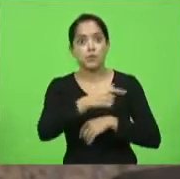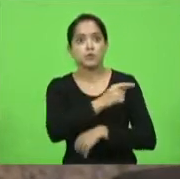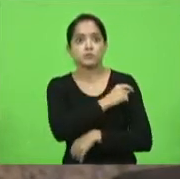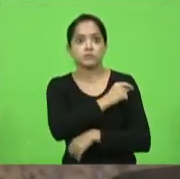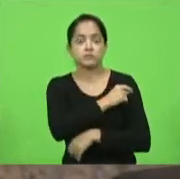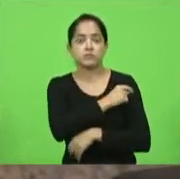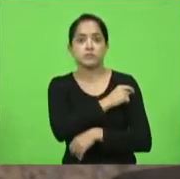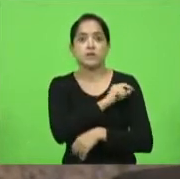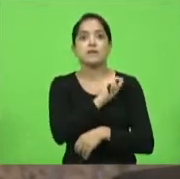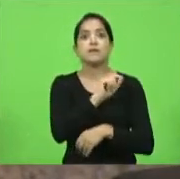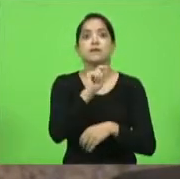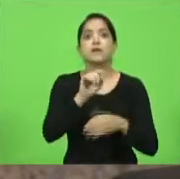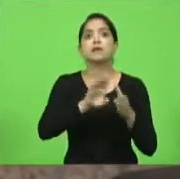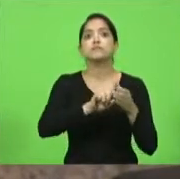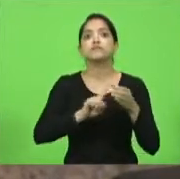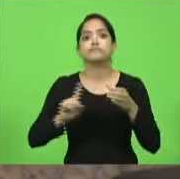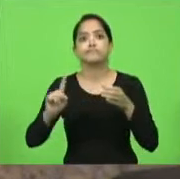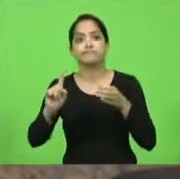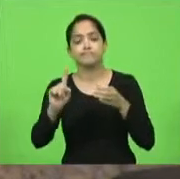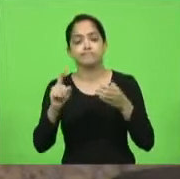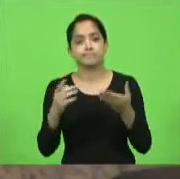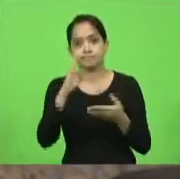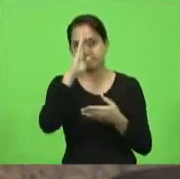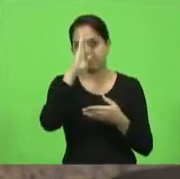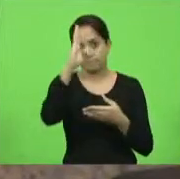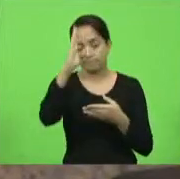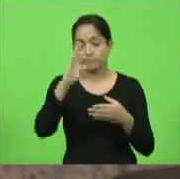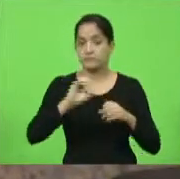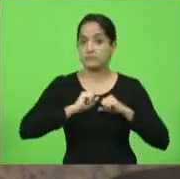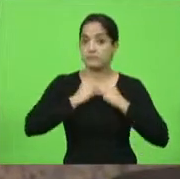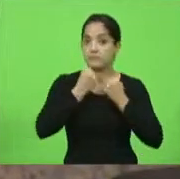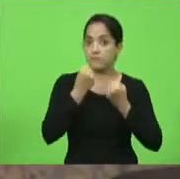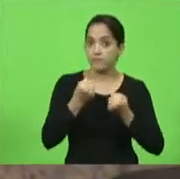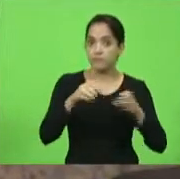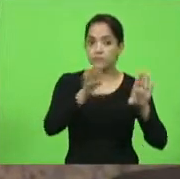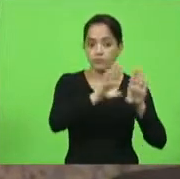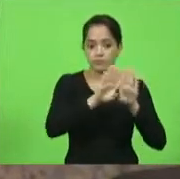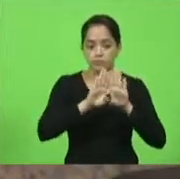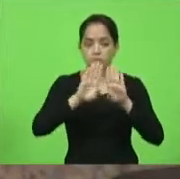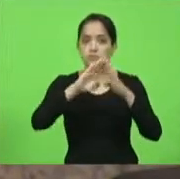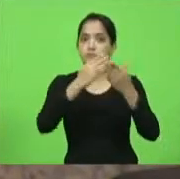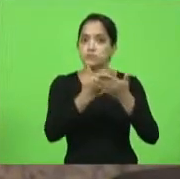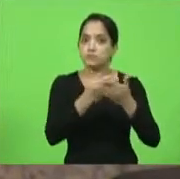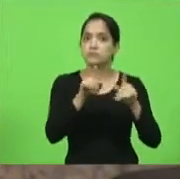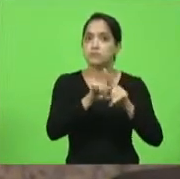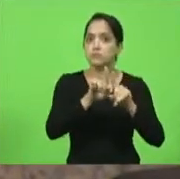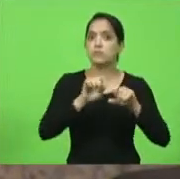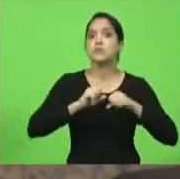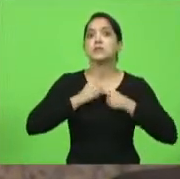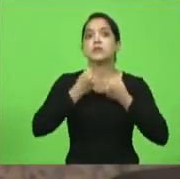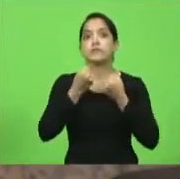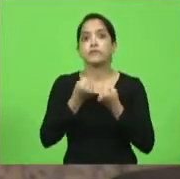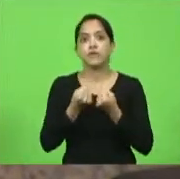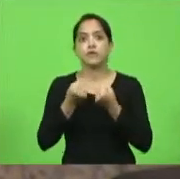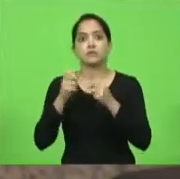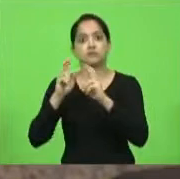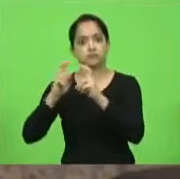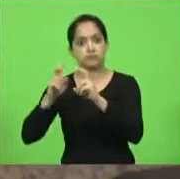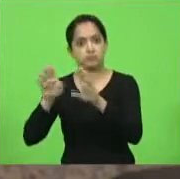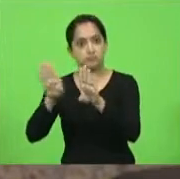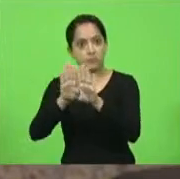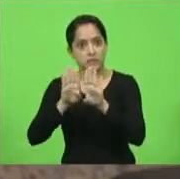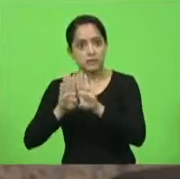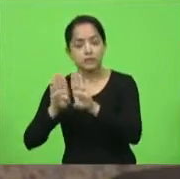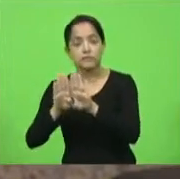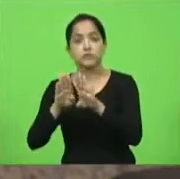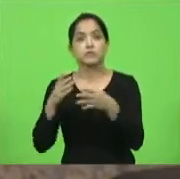quer tirar do grupo prioritário. Se você defende fechamento de escola, defenda também o fechamento do transporte público,